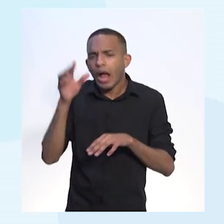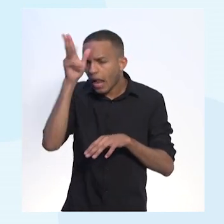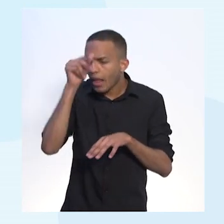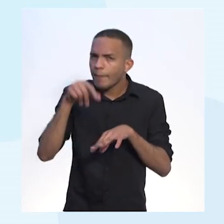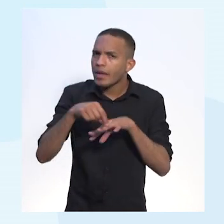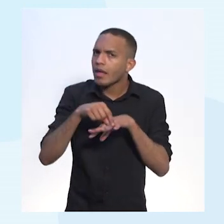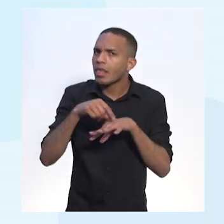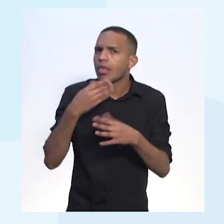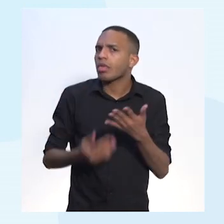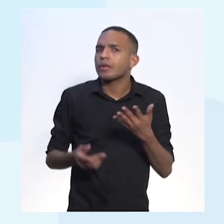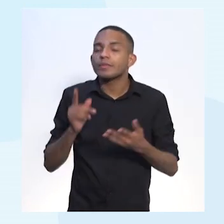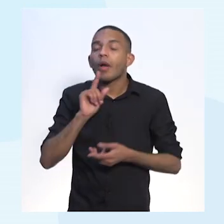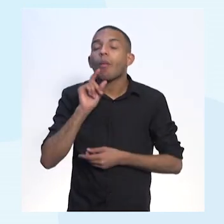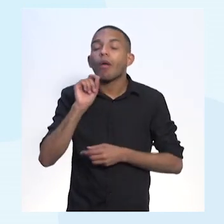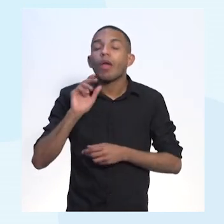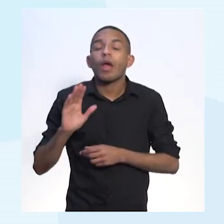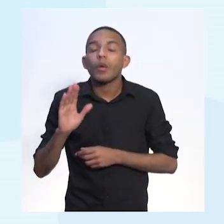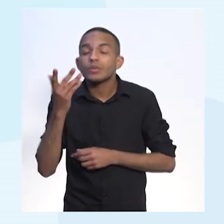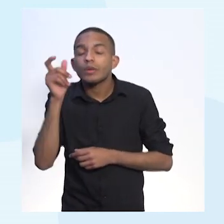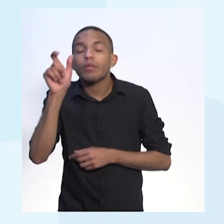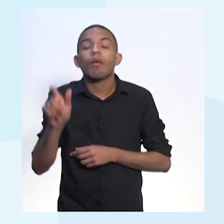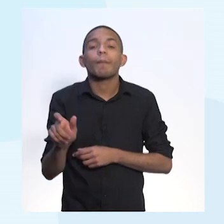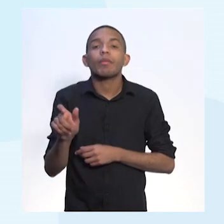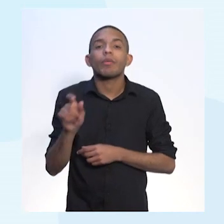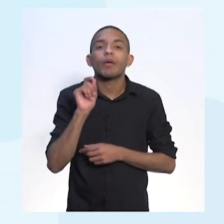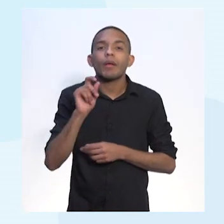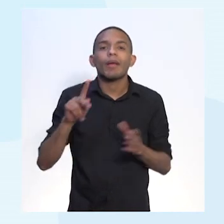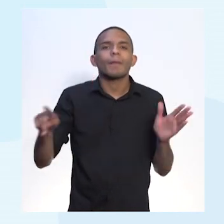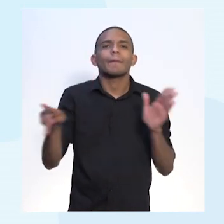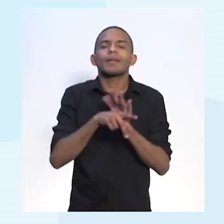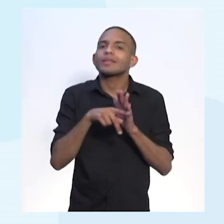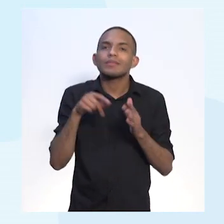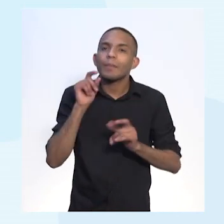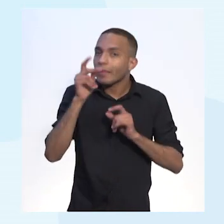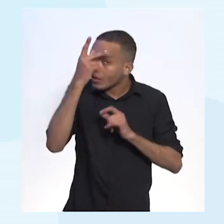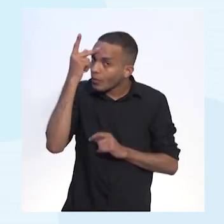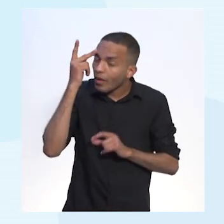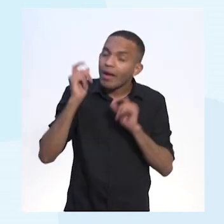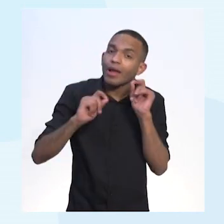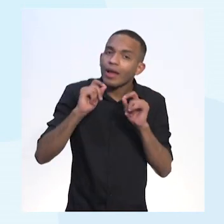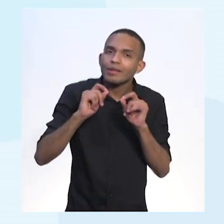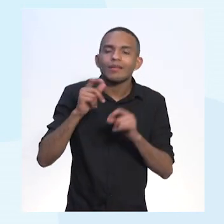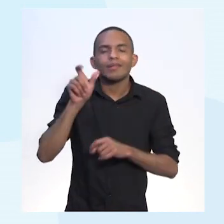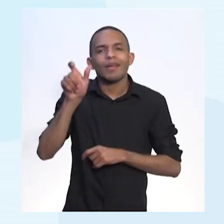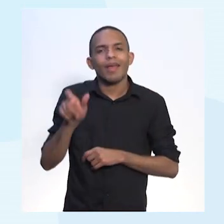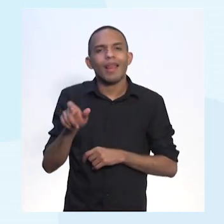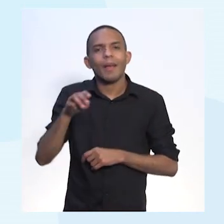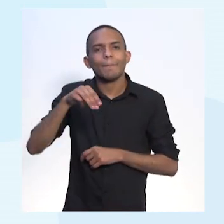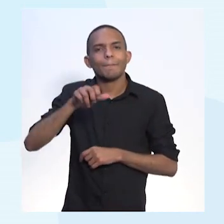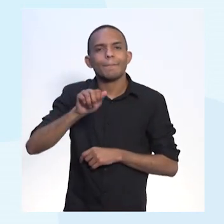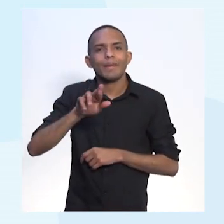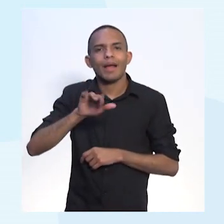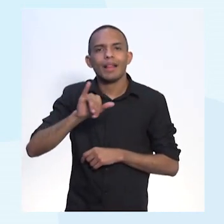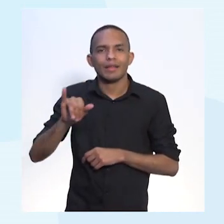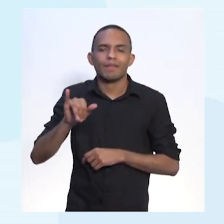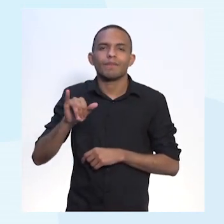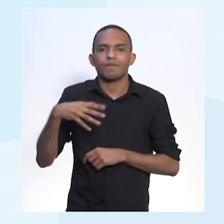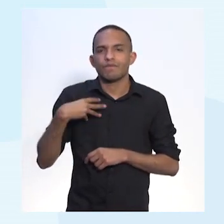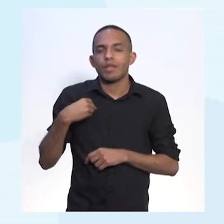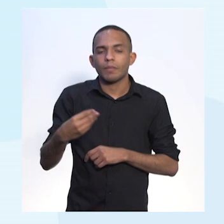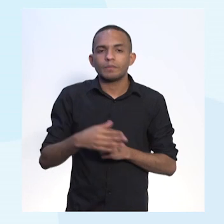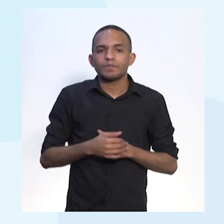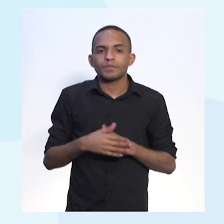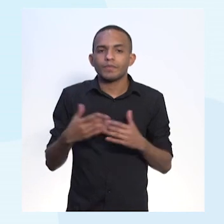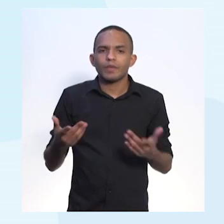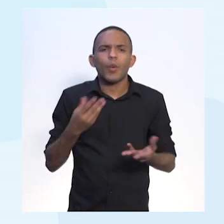anel sumiu. Com quem aconteceu isso? O anel sumiu, ele pertencia a alguém. Então, com a Marli, que era a filha, tá bom?